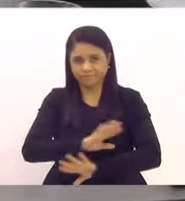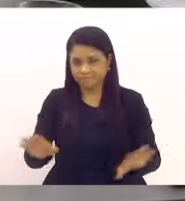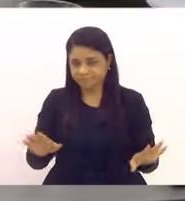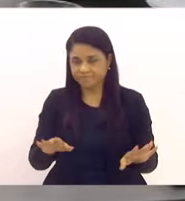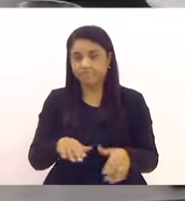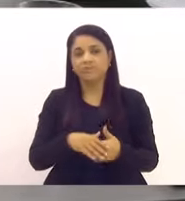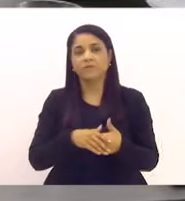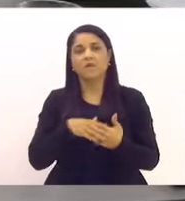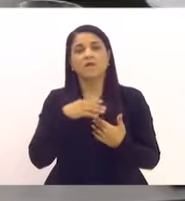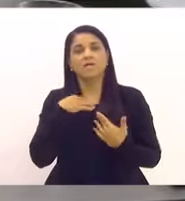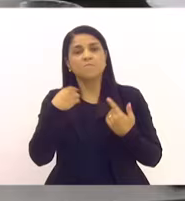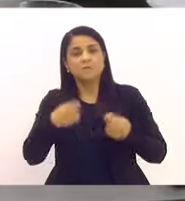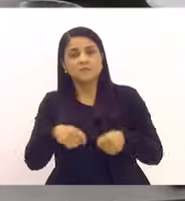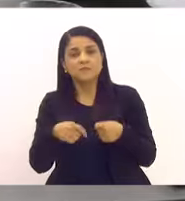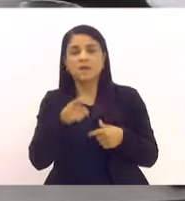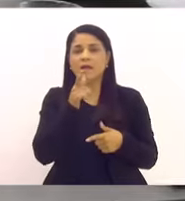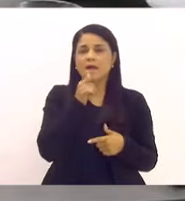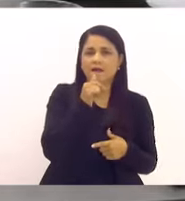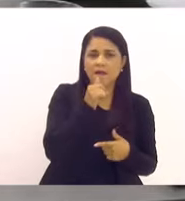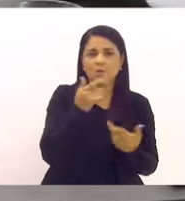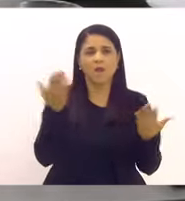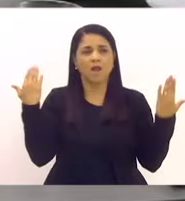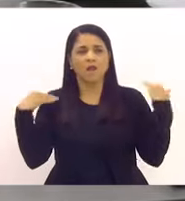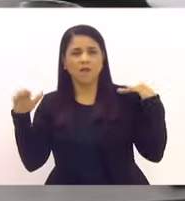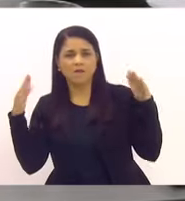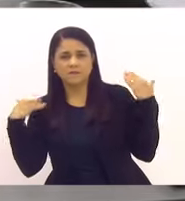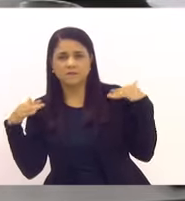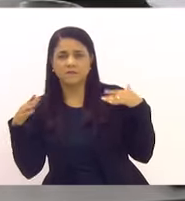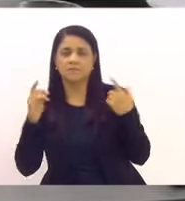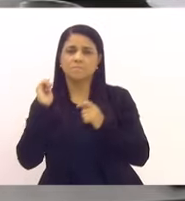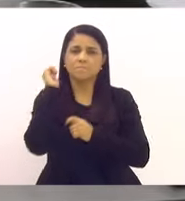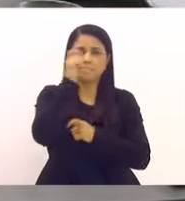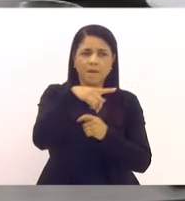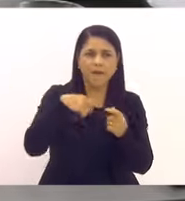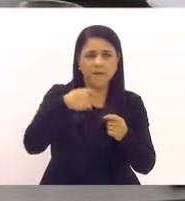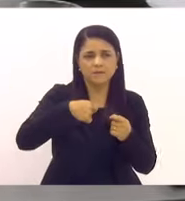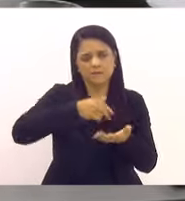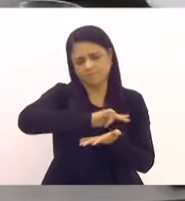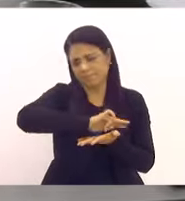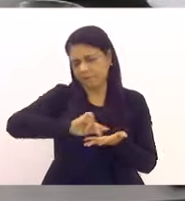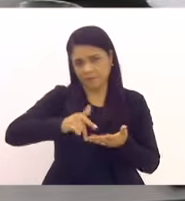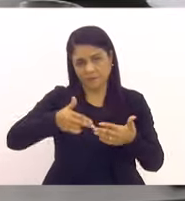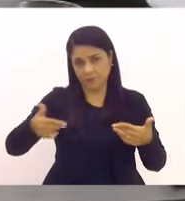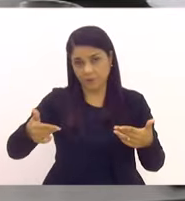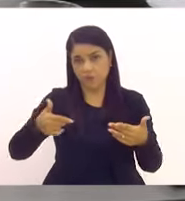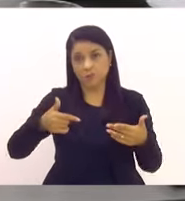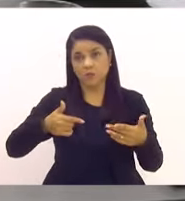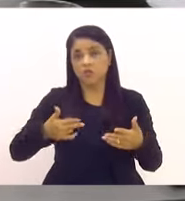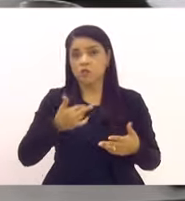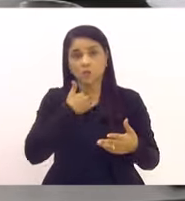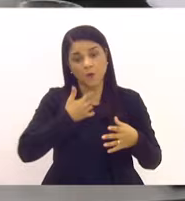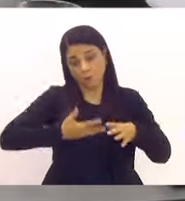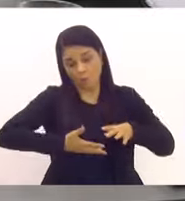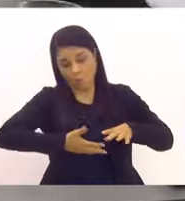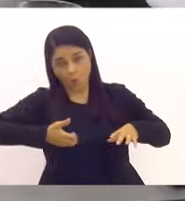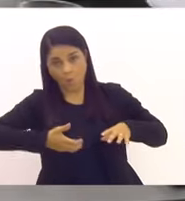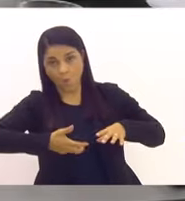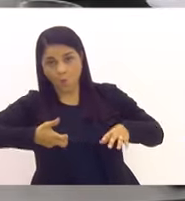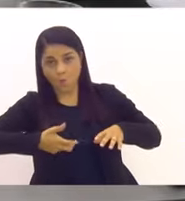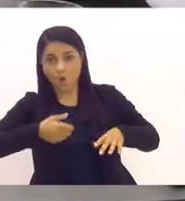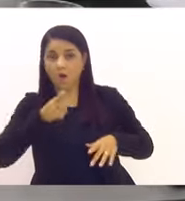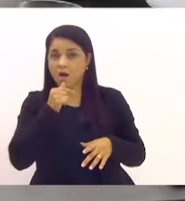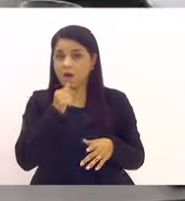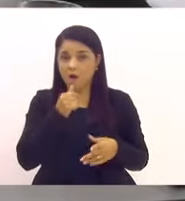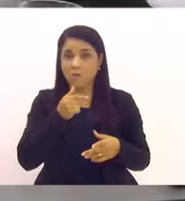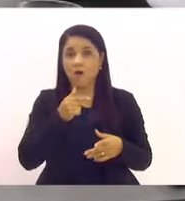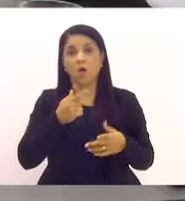abastecimento de água, lazer, pesca, etc, etc. A gente só não quer que tirem muita água ou que poluam muito